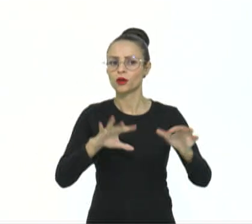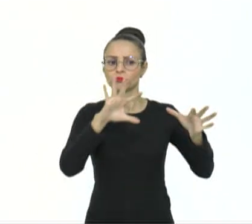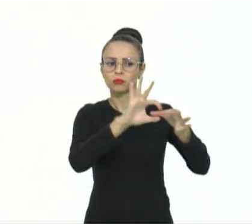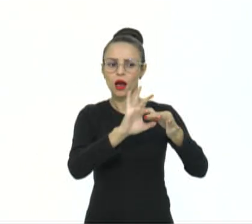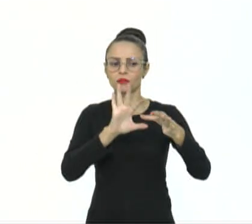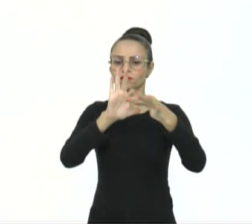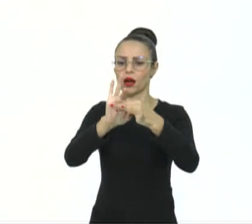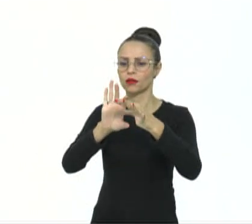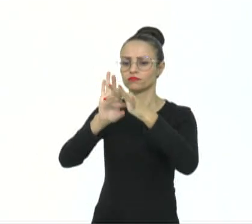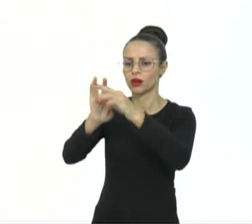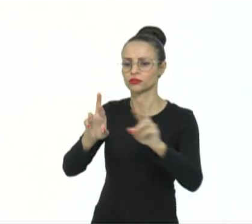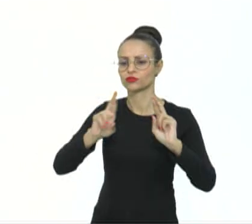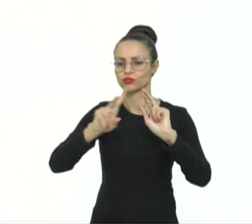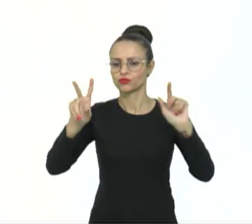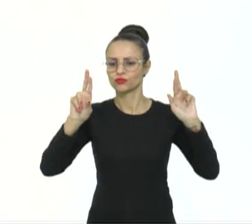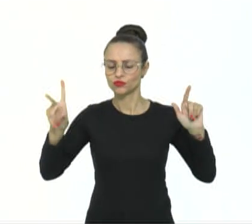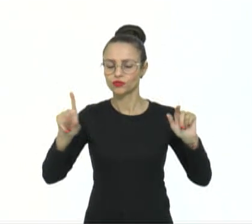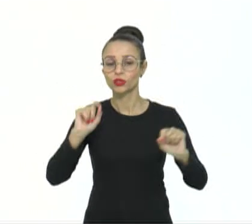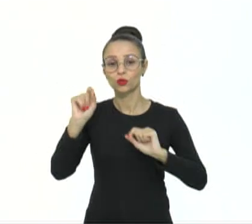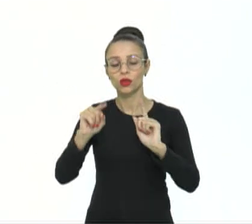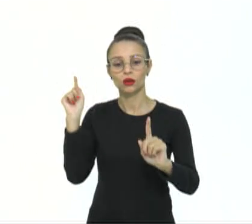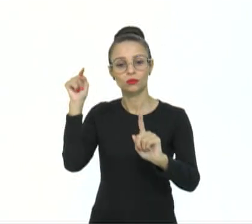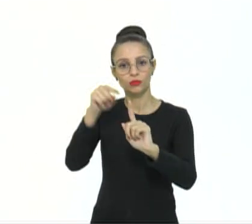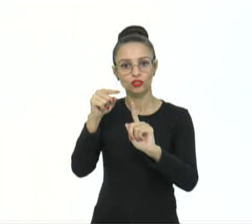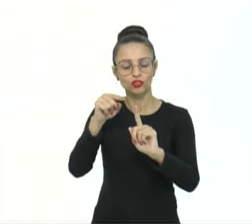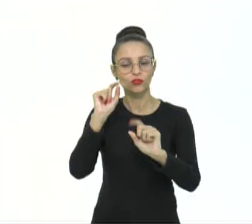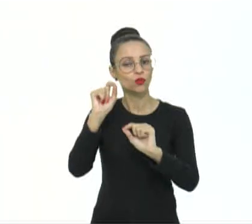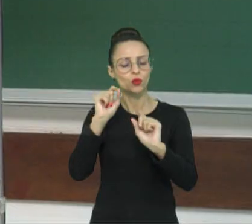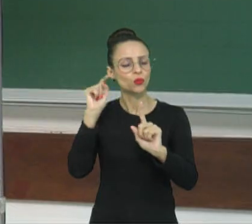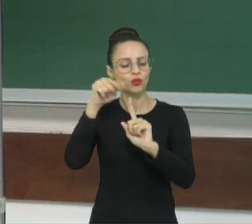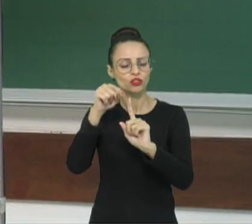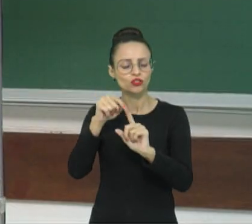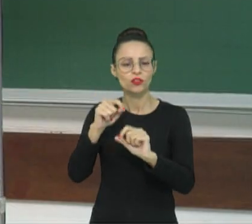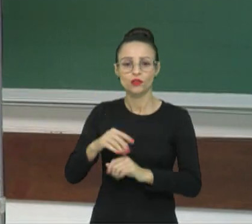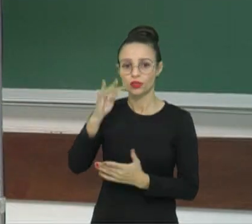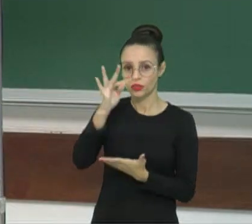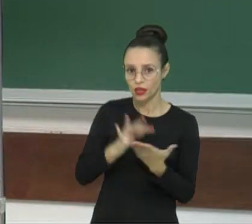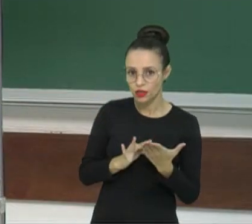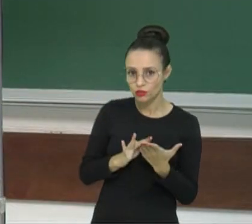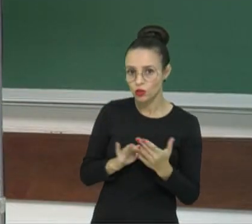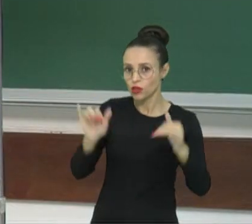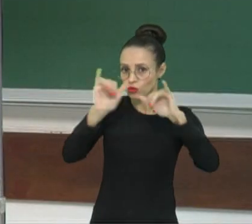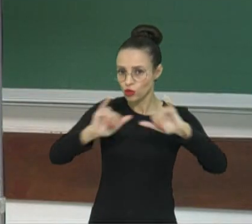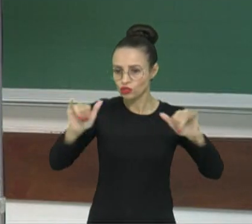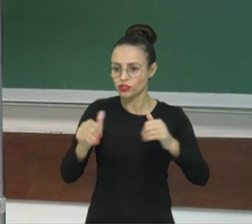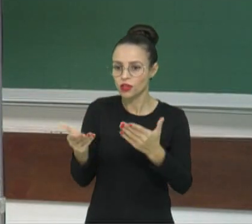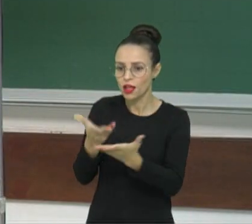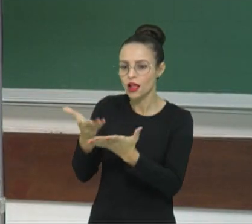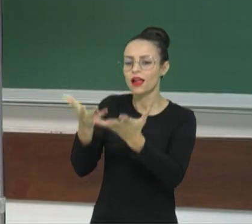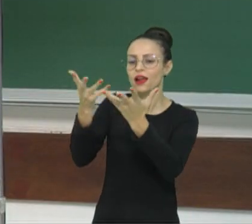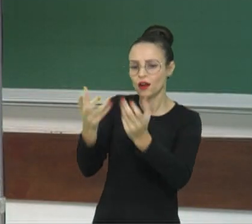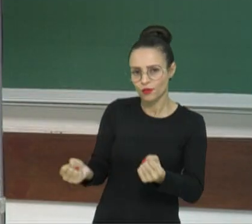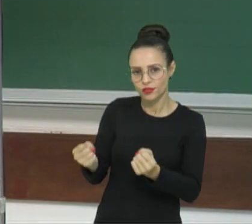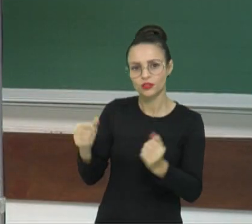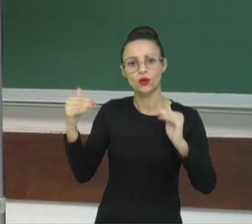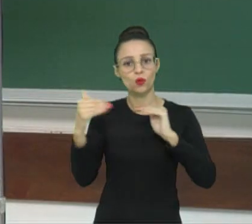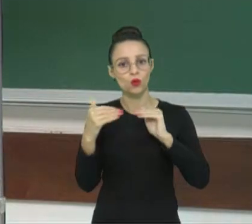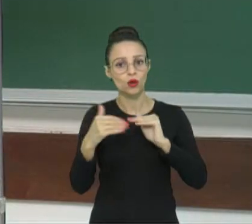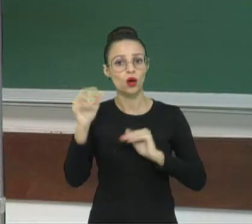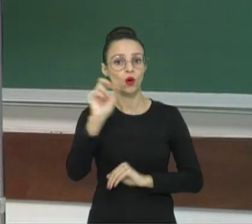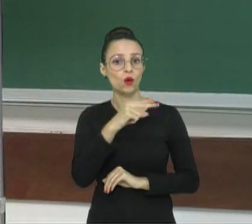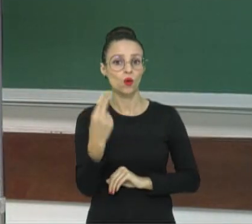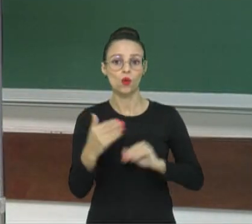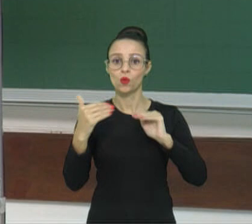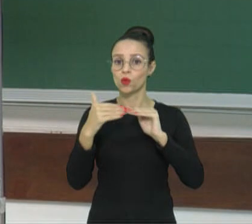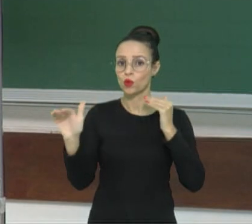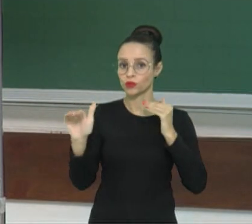formas, dando-se ênfase à intencionalidade do texto. Será que aquela notícia é para convencer a pessoa a ser a favor ou será que é para convencer a